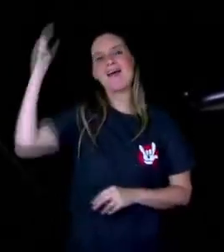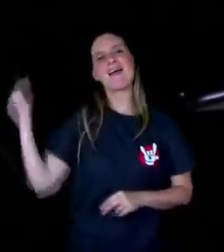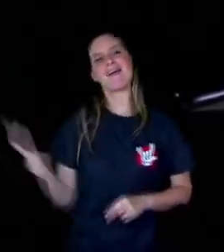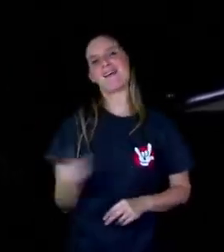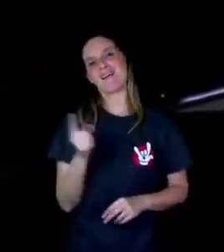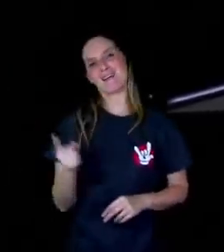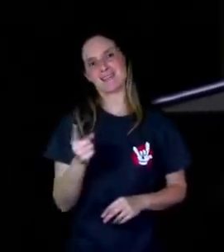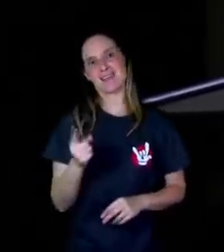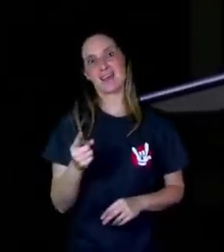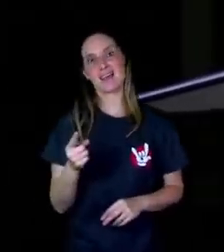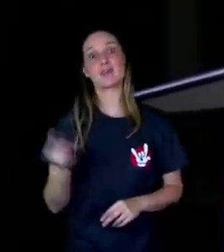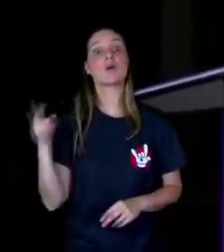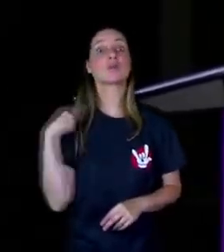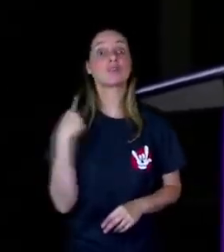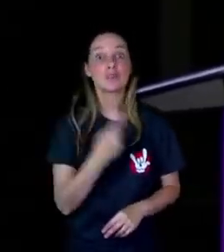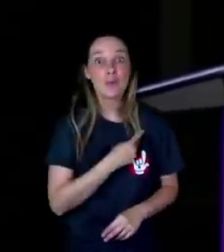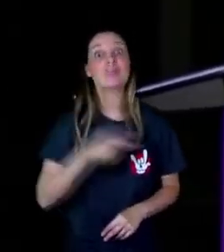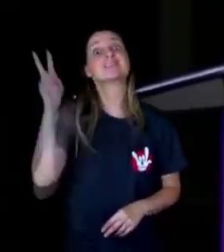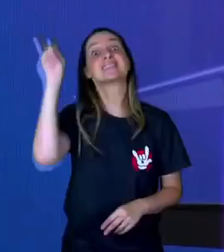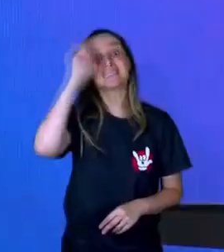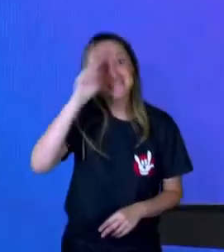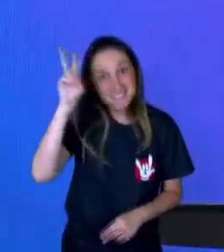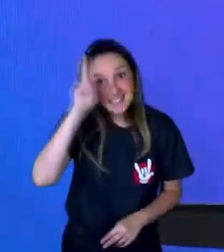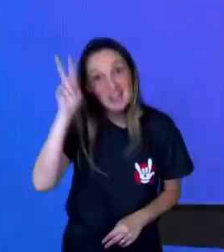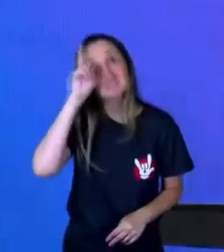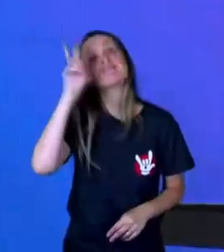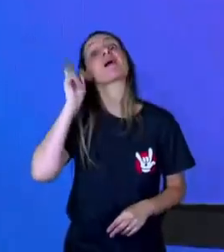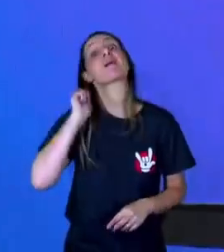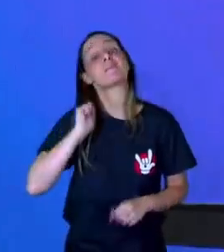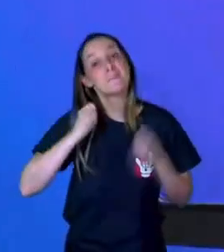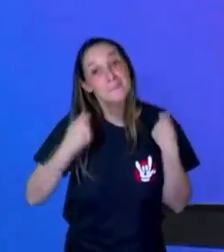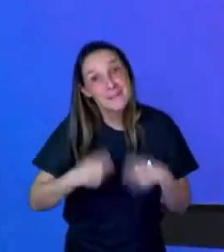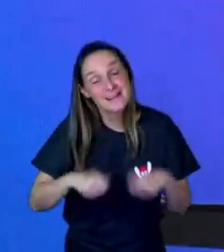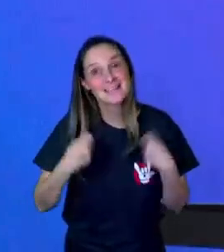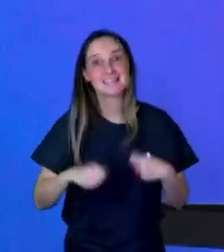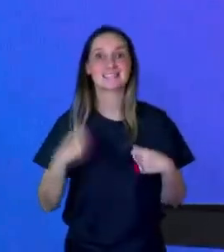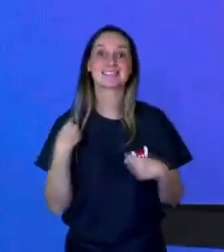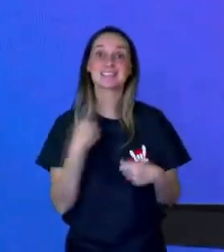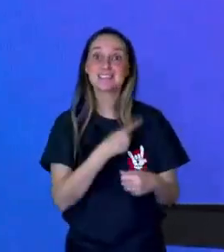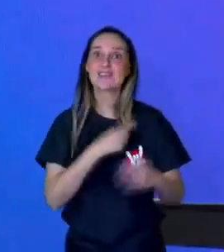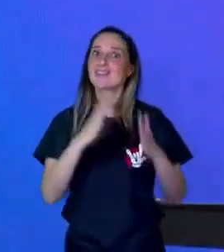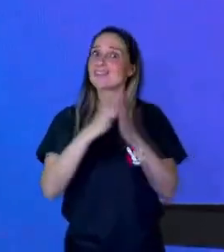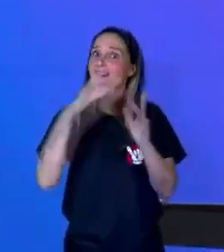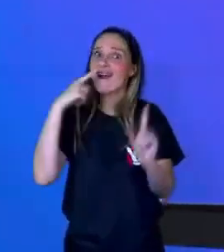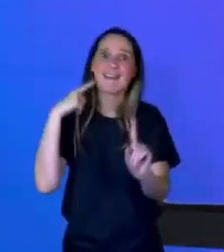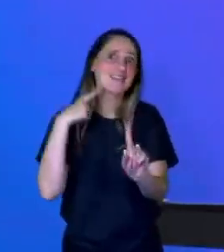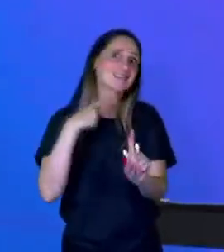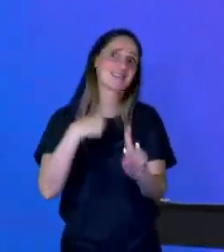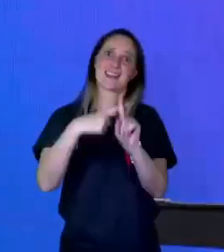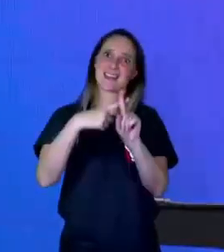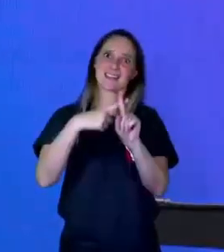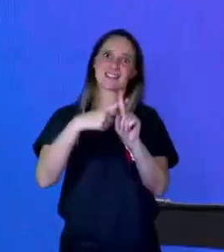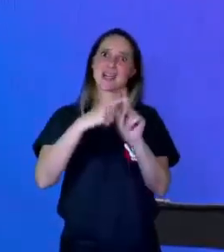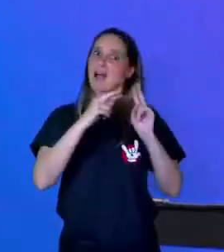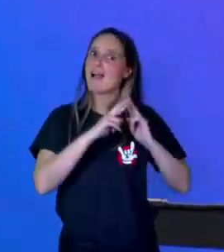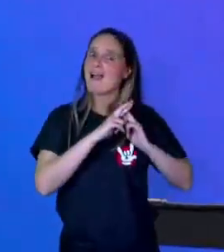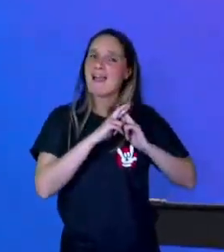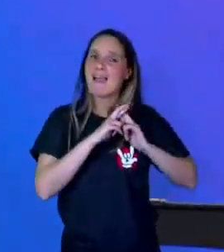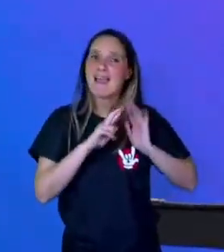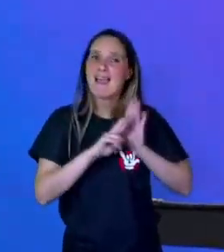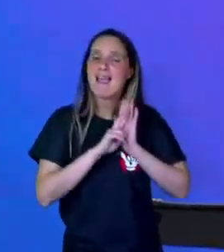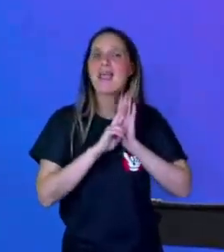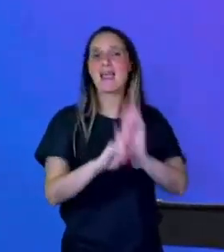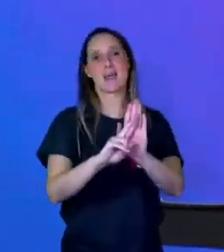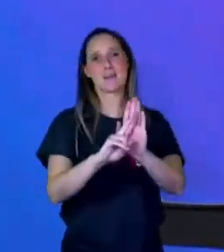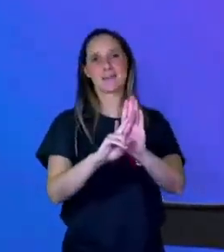Eu preciso me lembrar disso. Que eu sou a igreja de Jesus. Eu sou embaixador de um